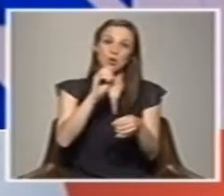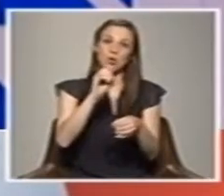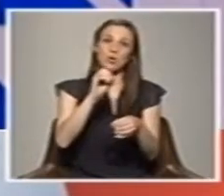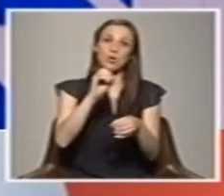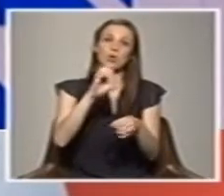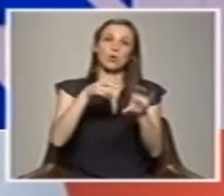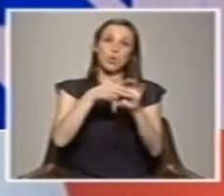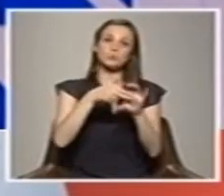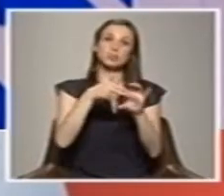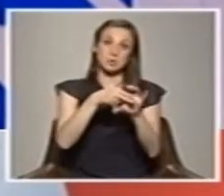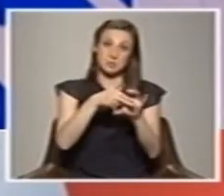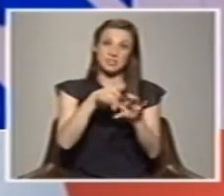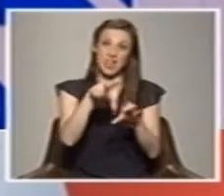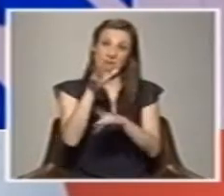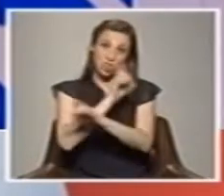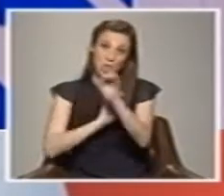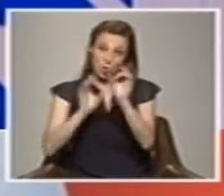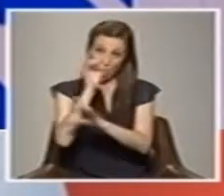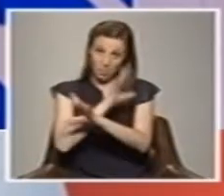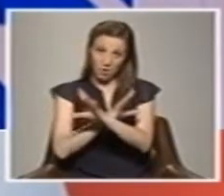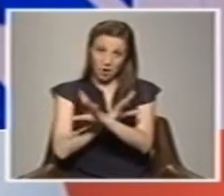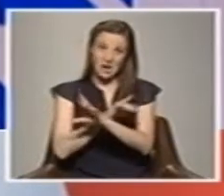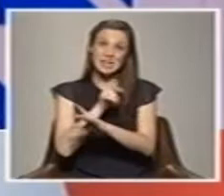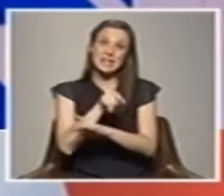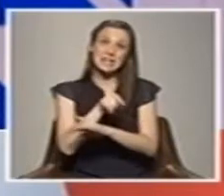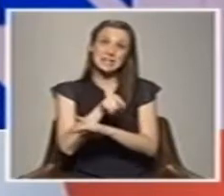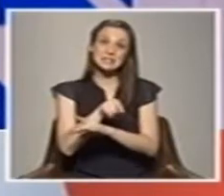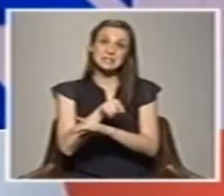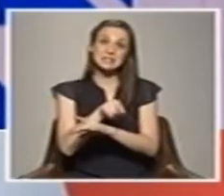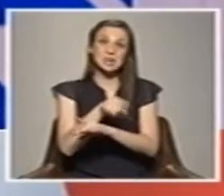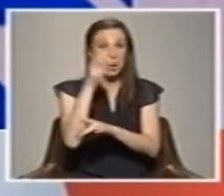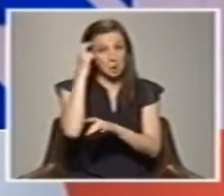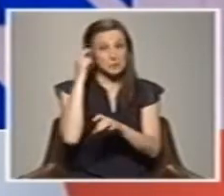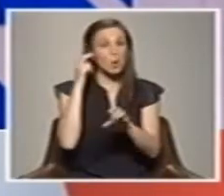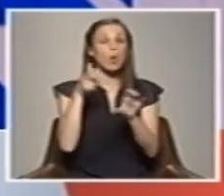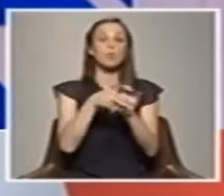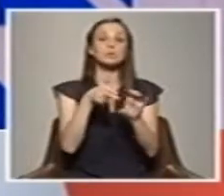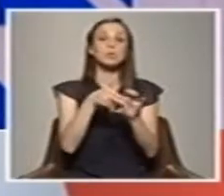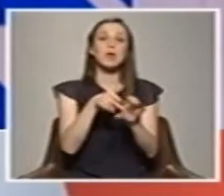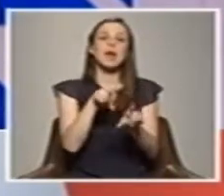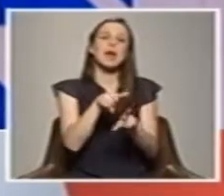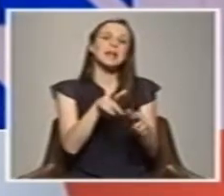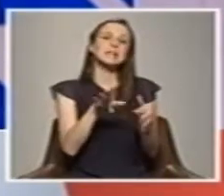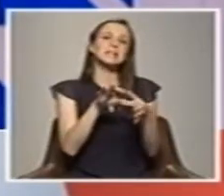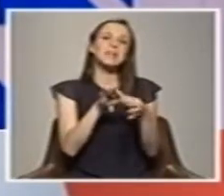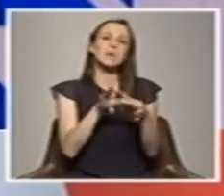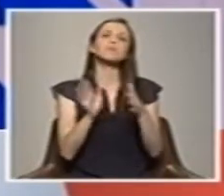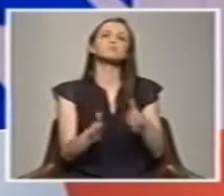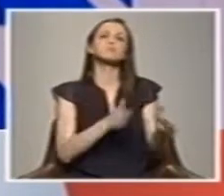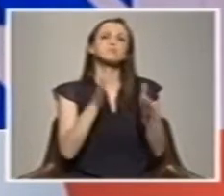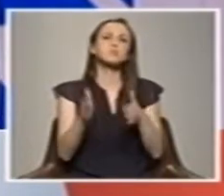na Europa, esses biocombustíveis são, maioritariamente, produzidos a partir, digamos, de